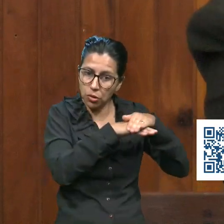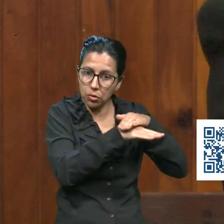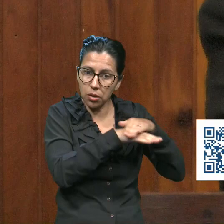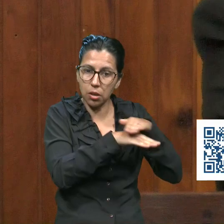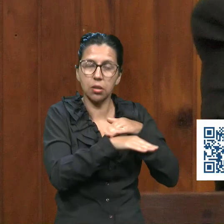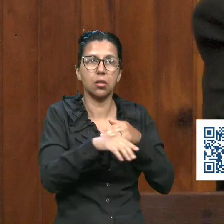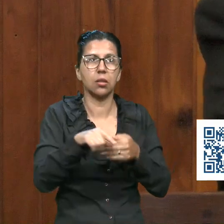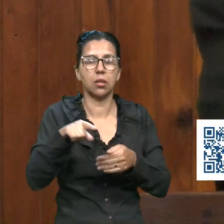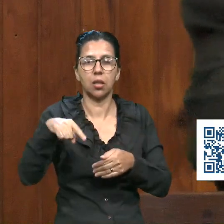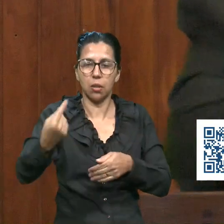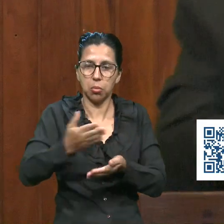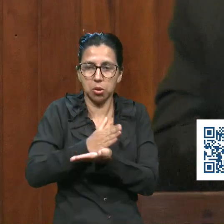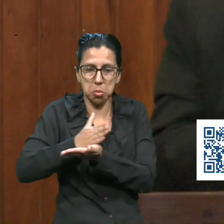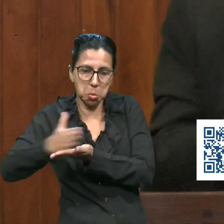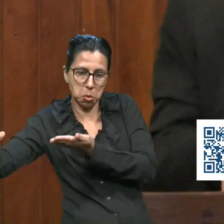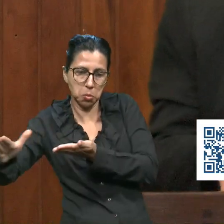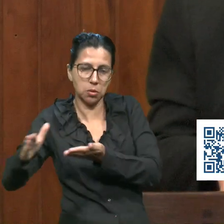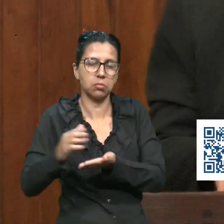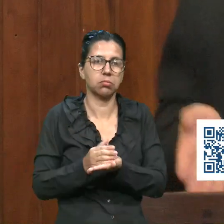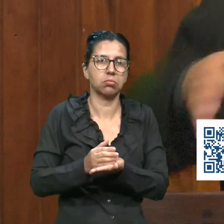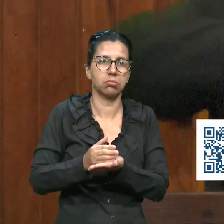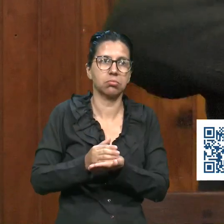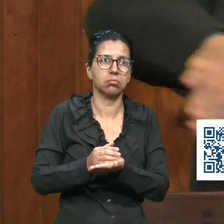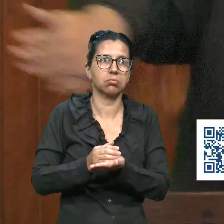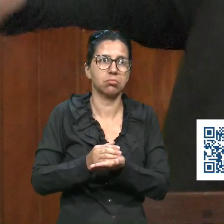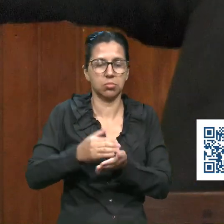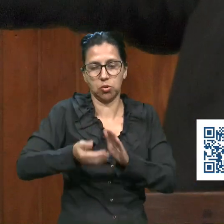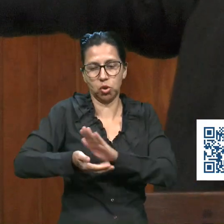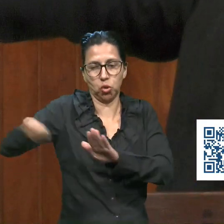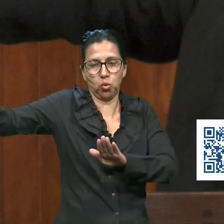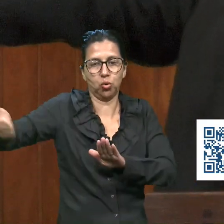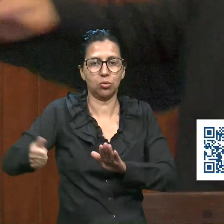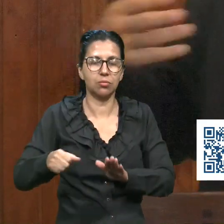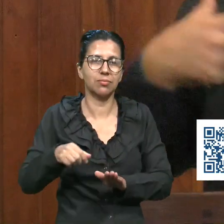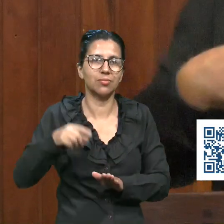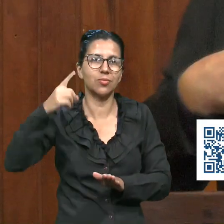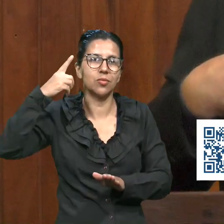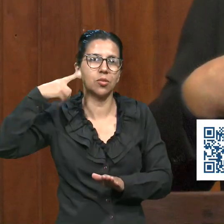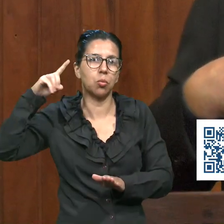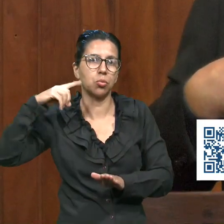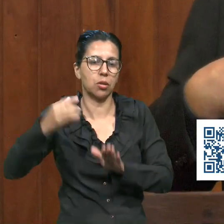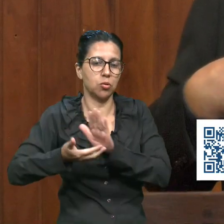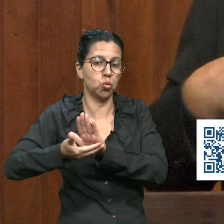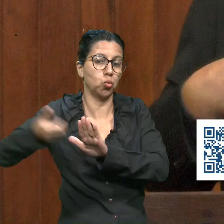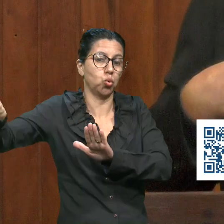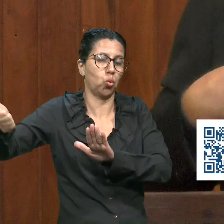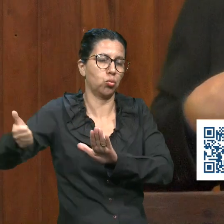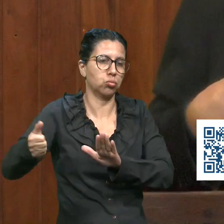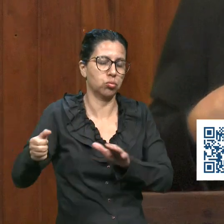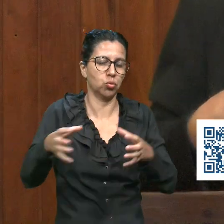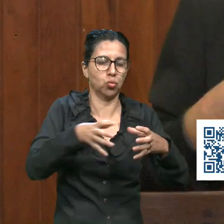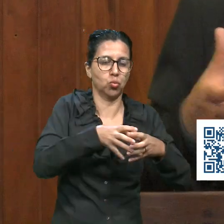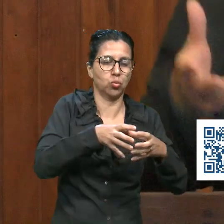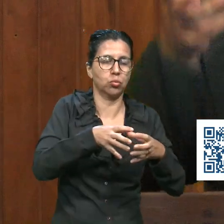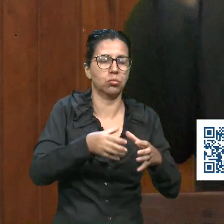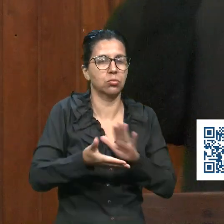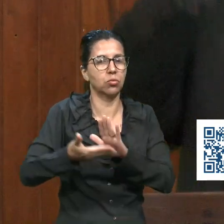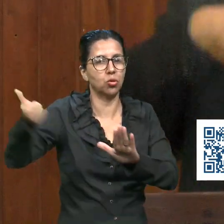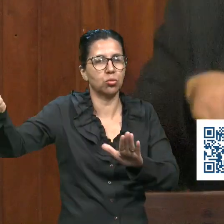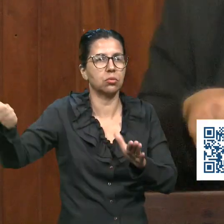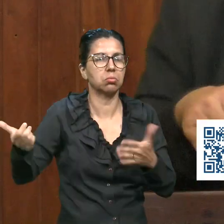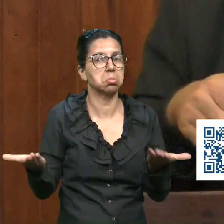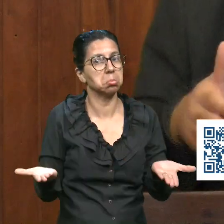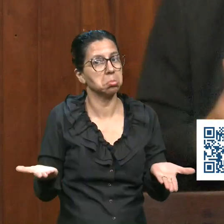deputado Marculino também do circuito. A deputada Dani entrou no circuito, tiraram o deputado Marculino do circuito. Eu acho, na minha humilde opinião e na minha